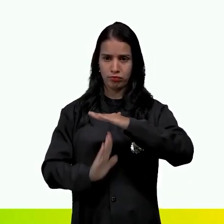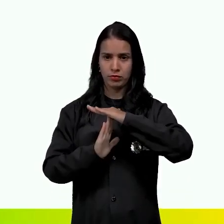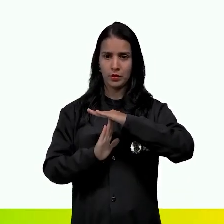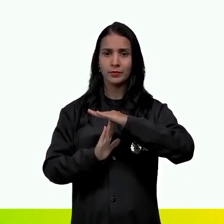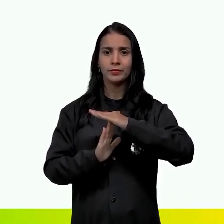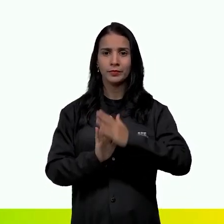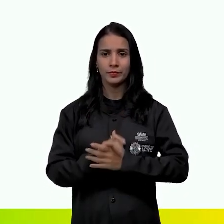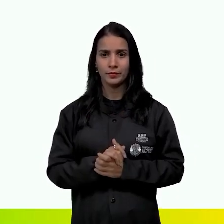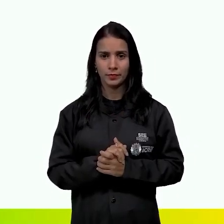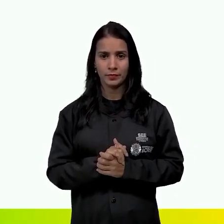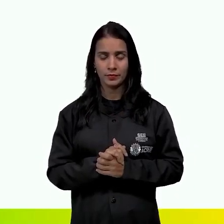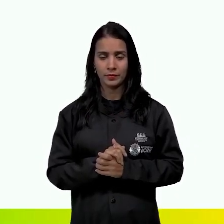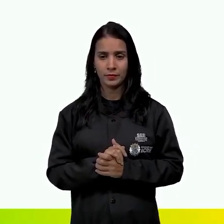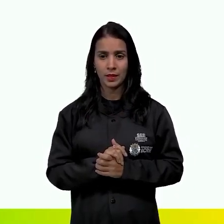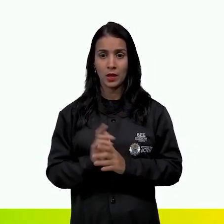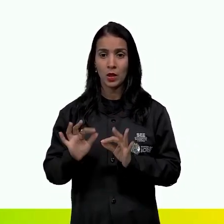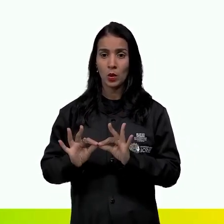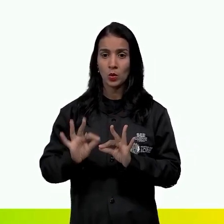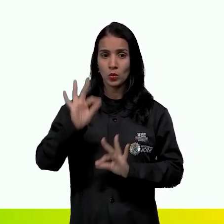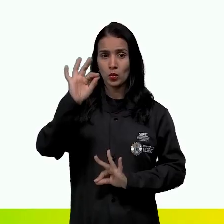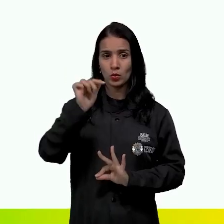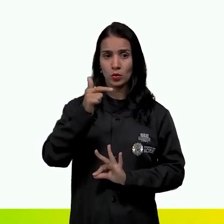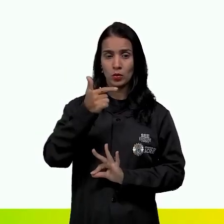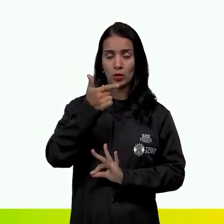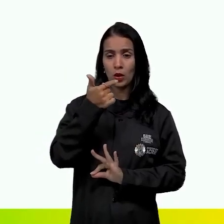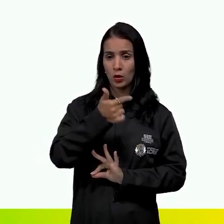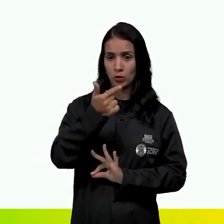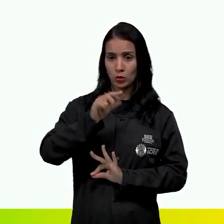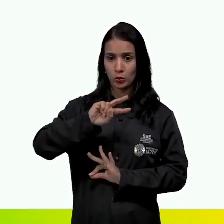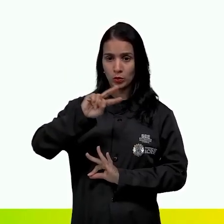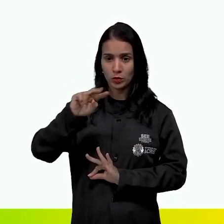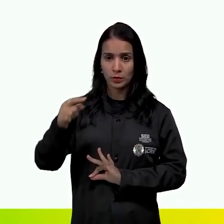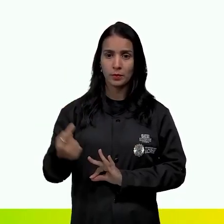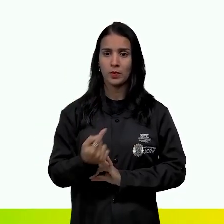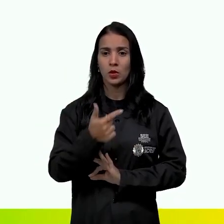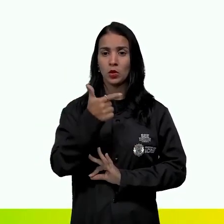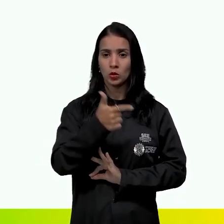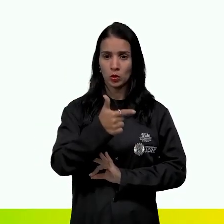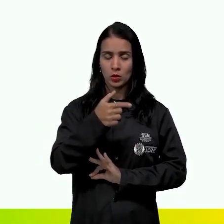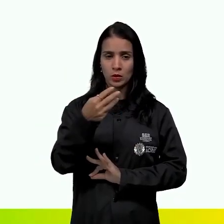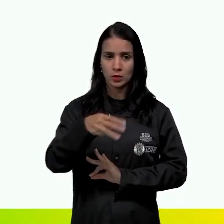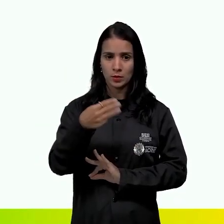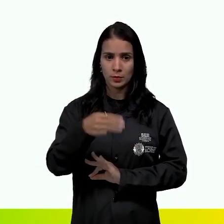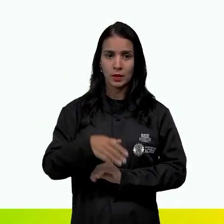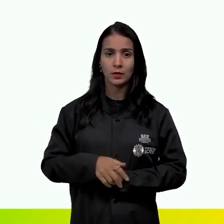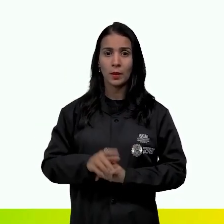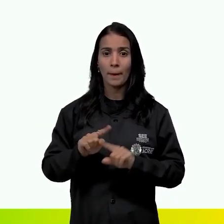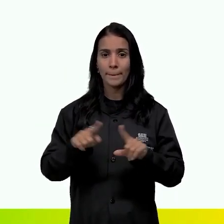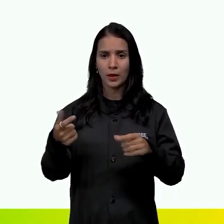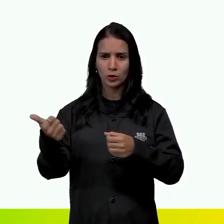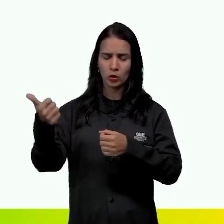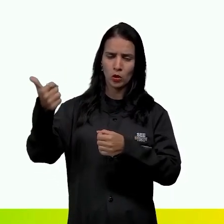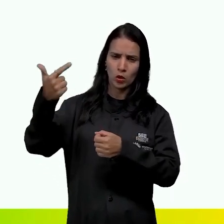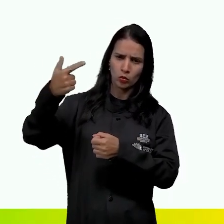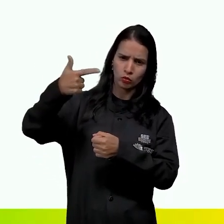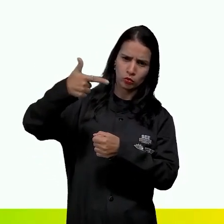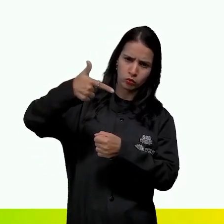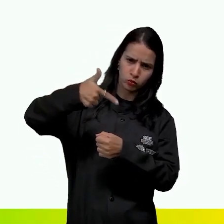Inicialmente vazio, nele é despejado um líquido à razão constante de